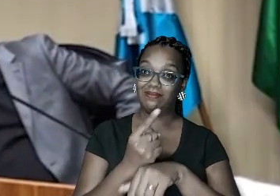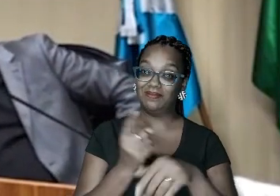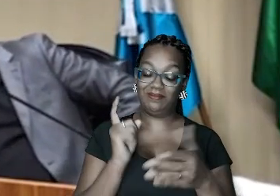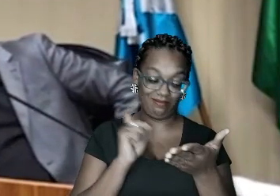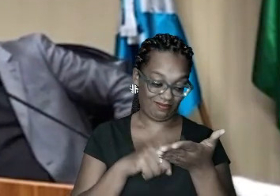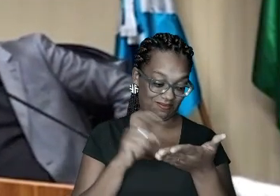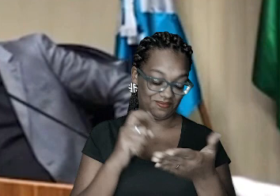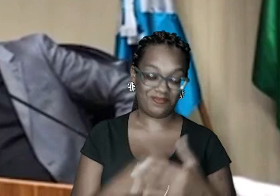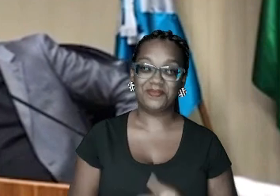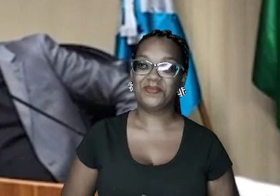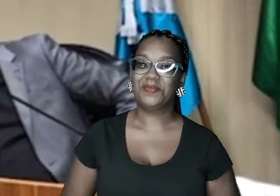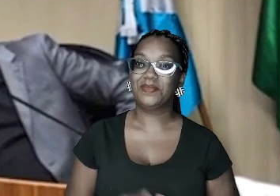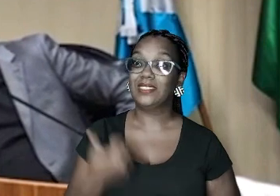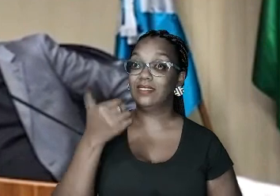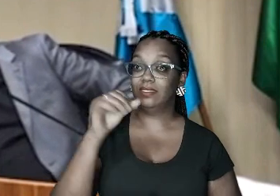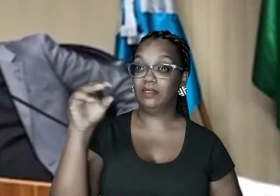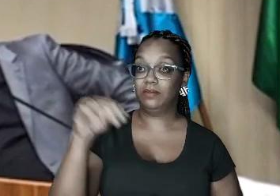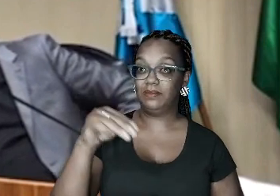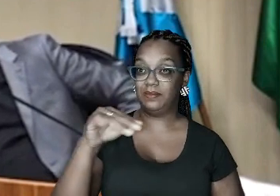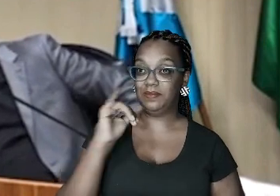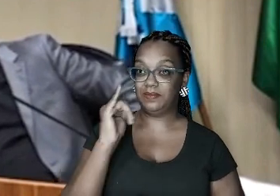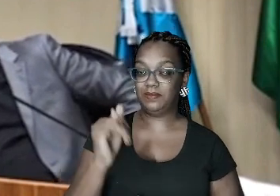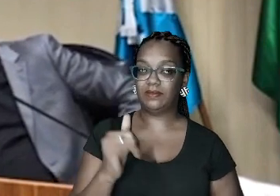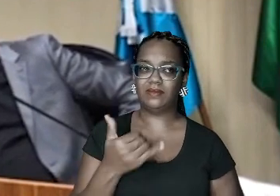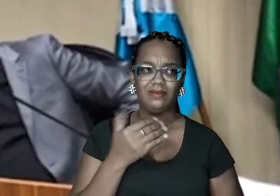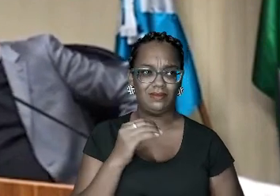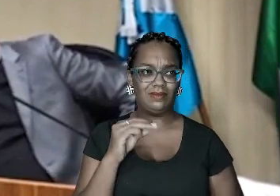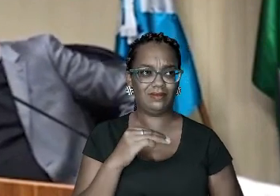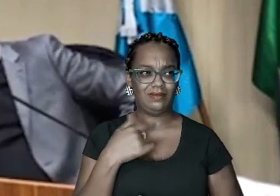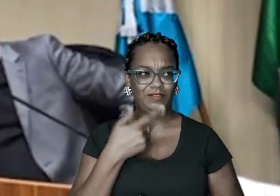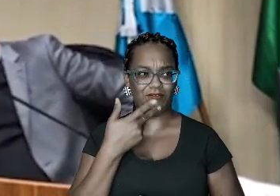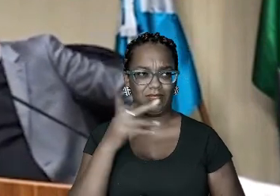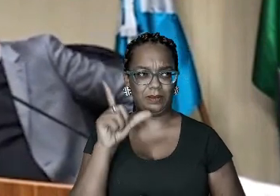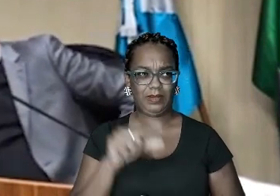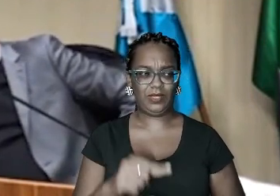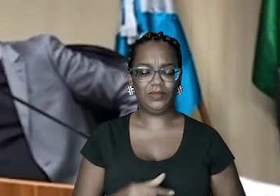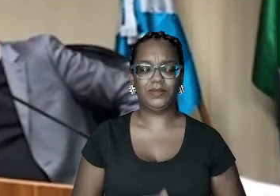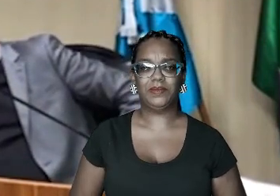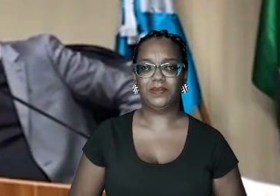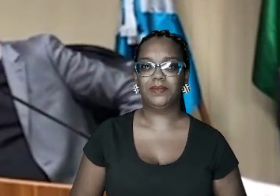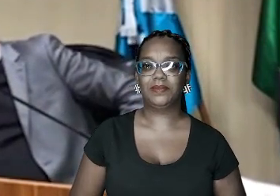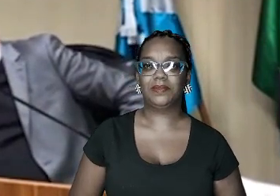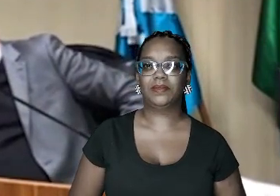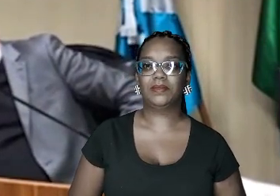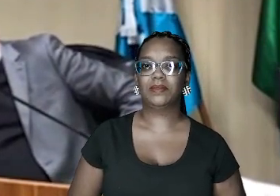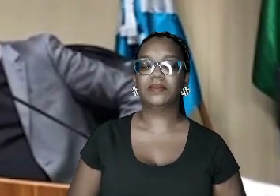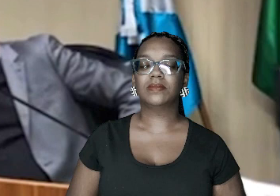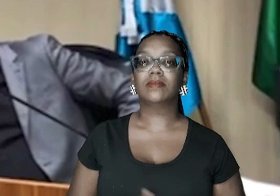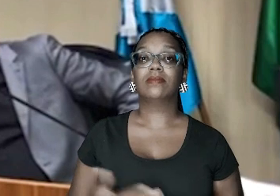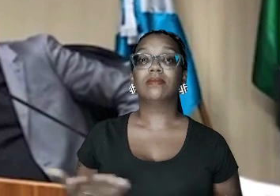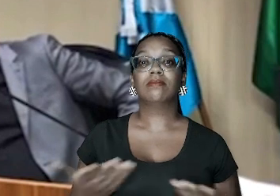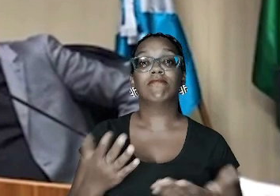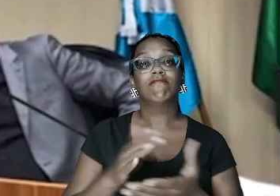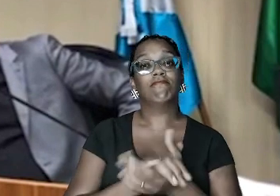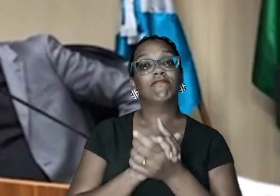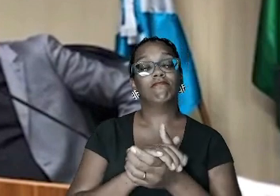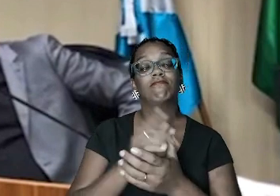10 minutos 10 minutos não vou fazer falar menos comprimento aqui Doutora Marisa